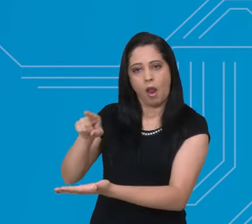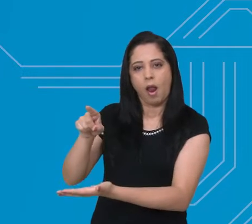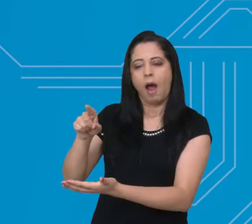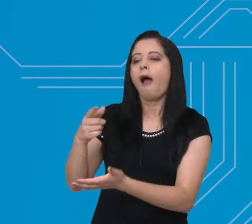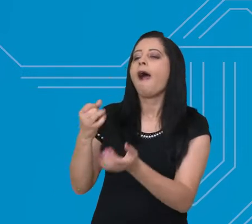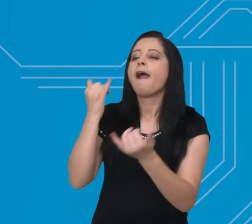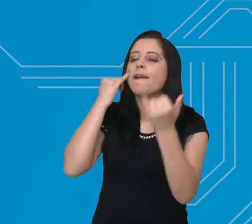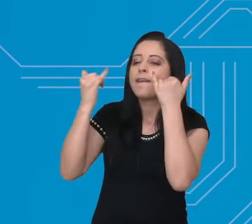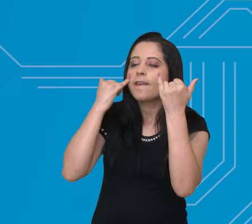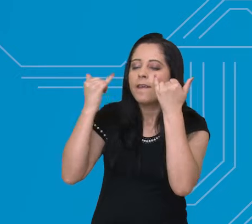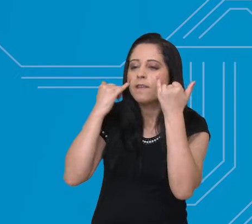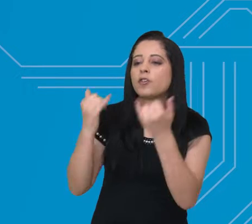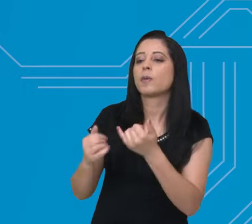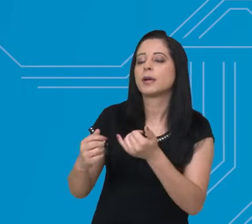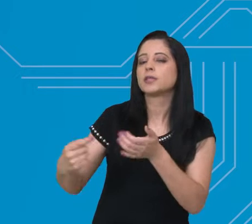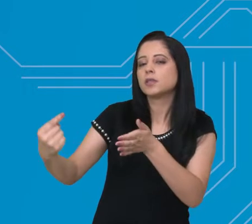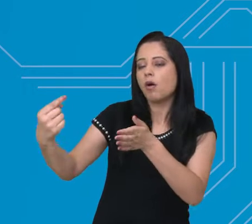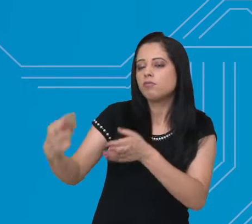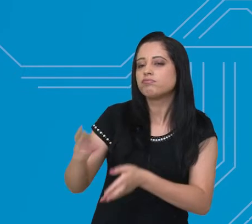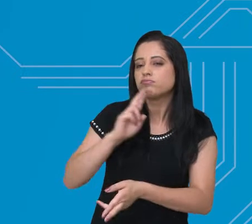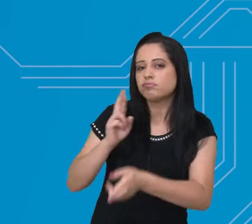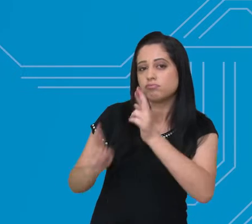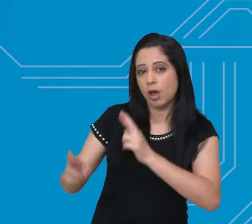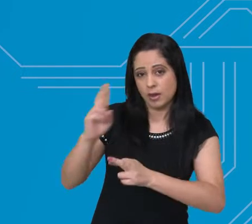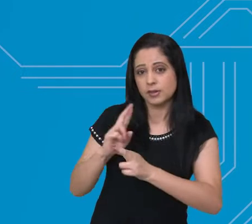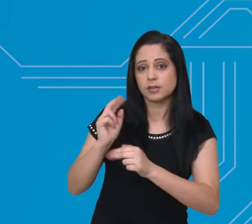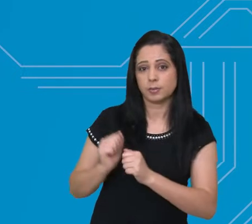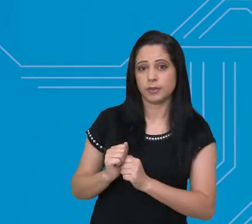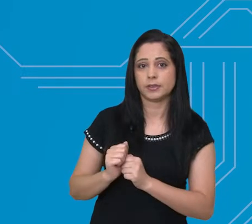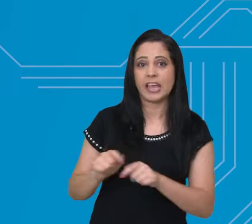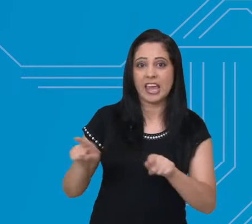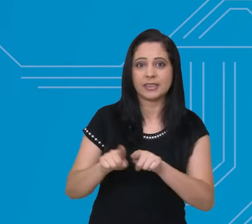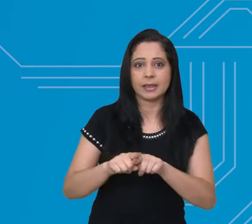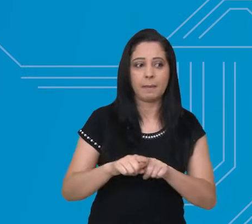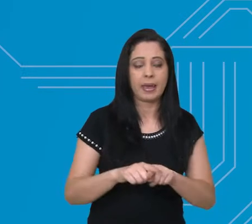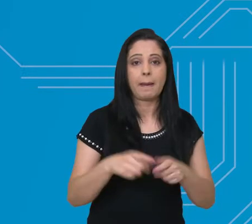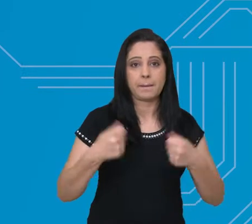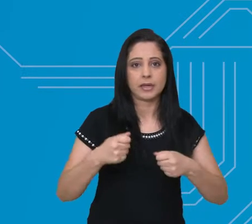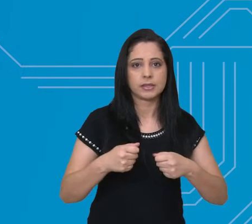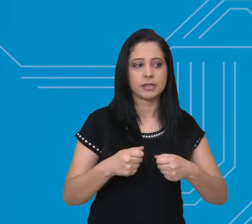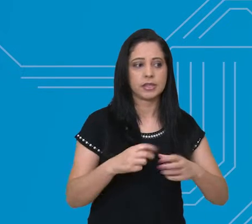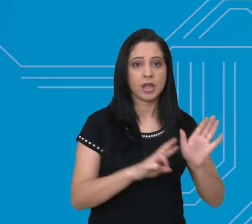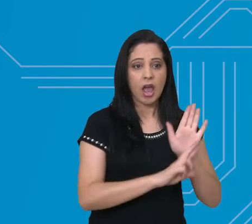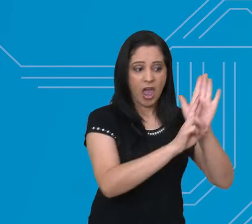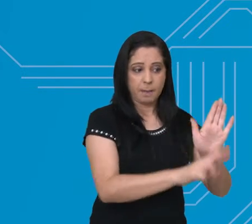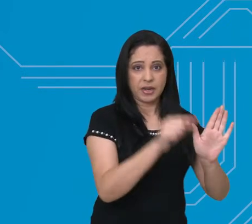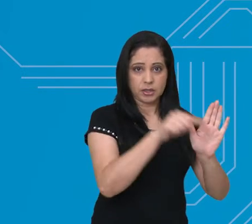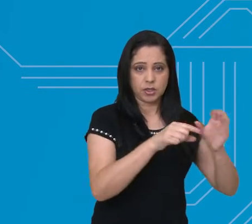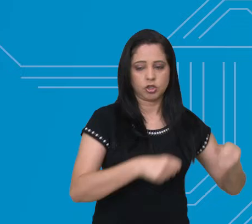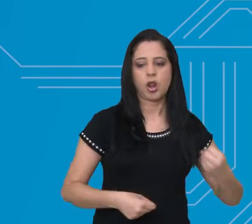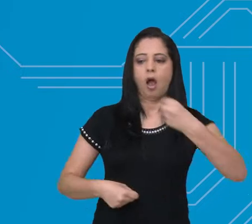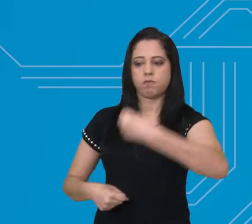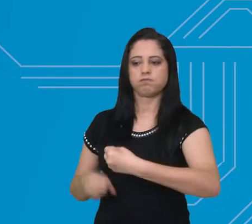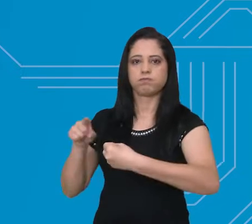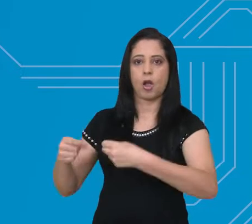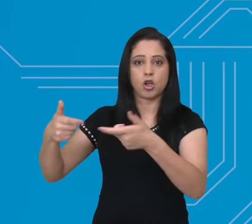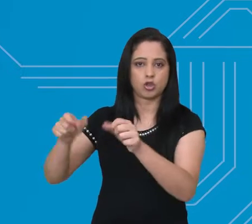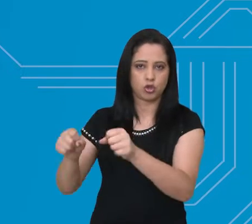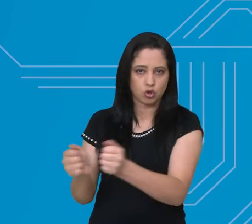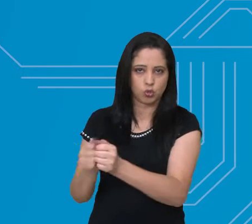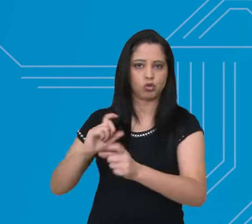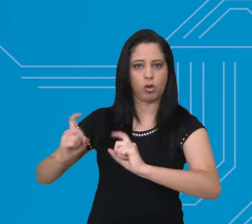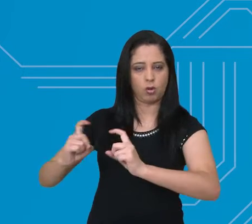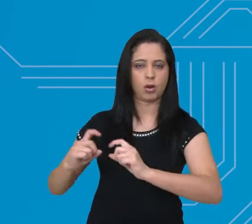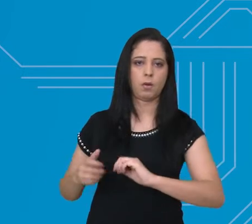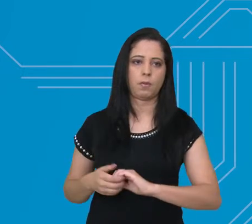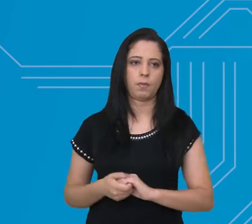que fiscaliza a Sabesp, e também debateram sobre a possibilidade de ouvir representantes da concessionária aqui em São José. É o que a gente